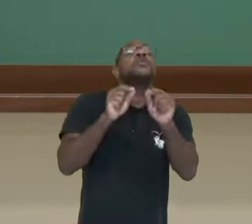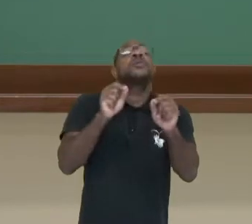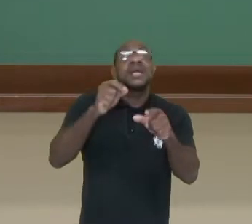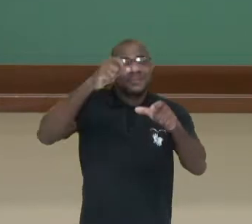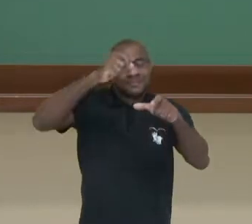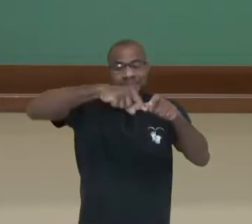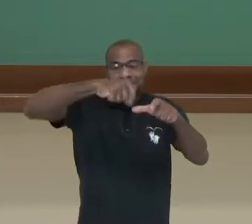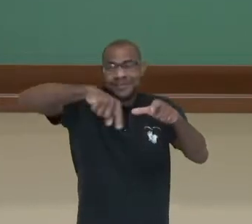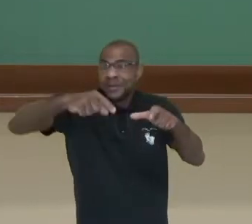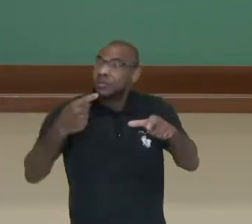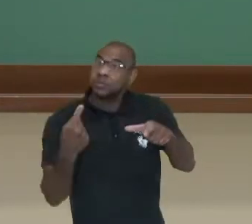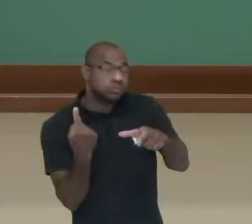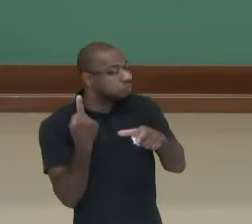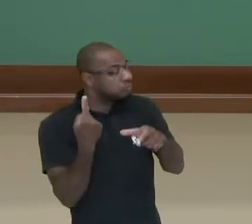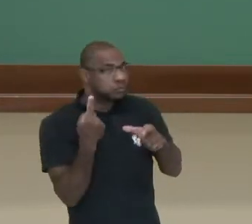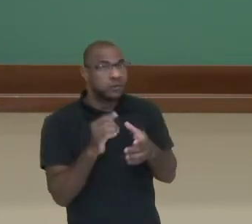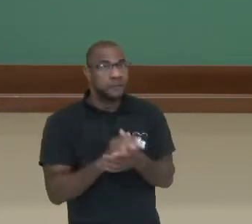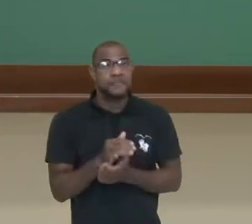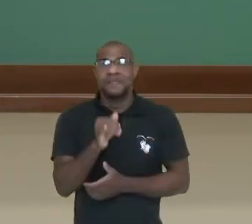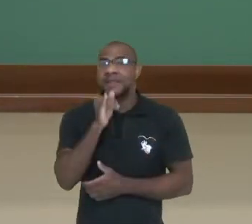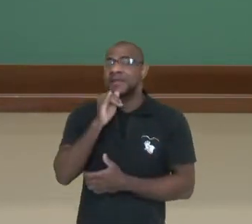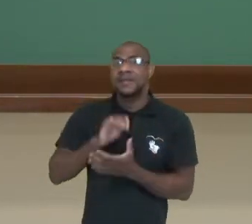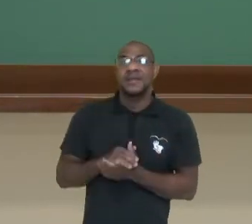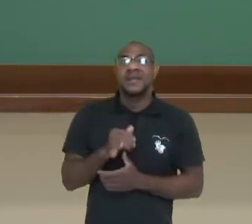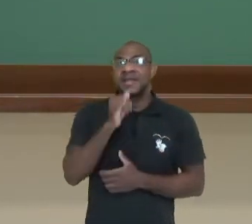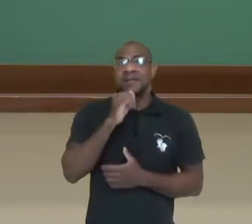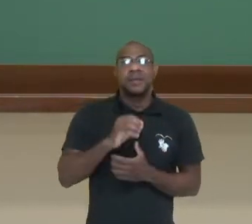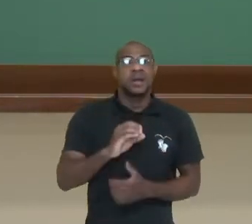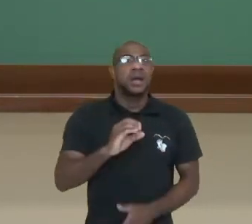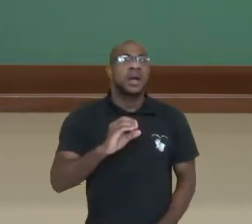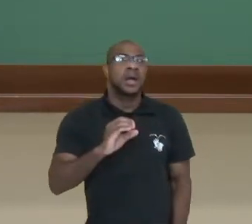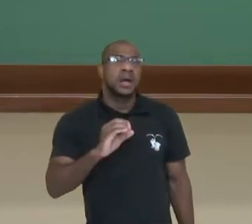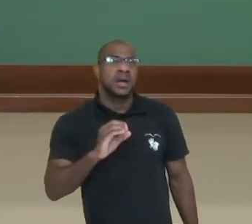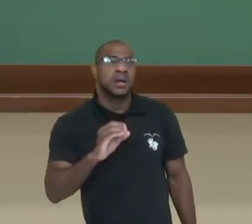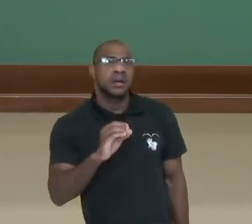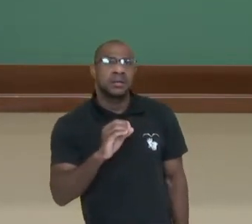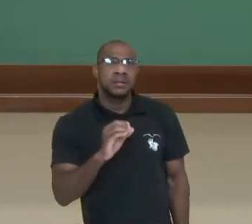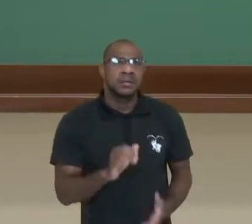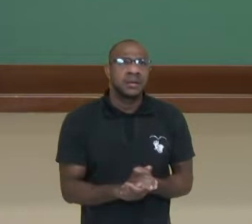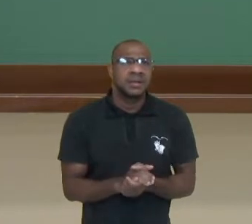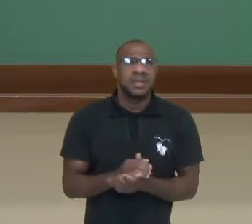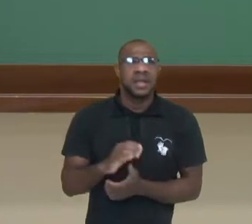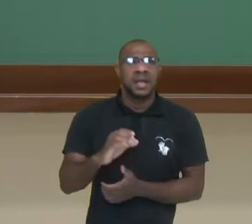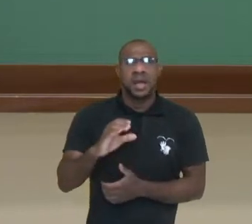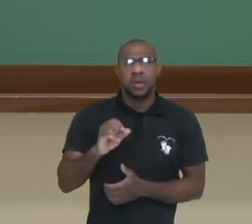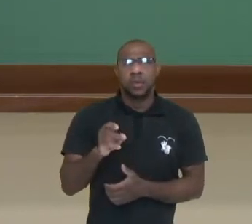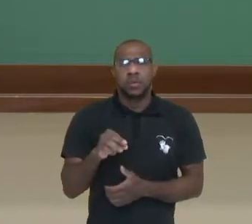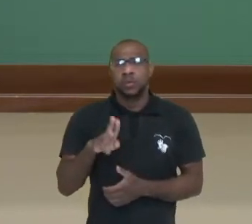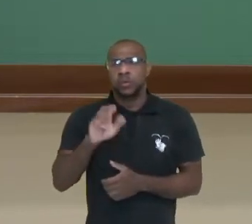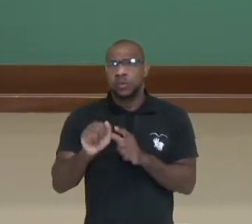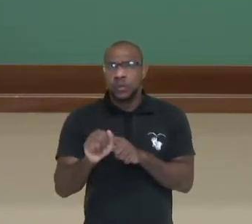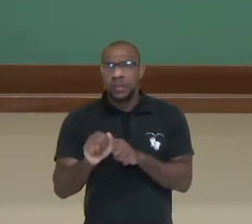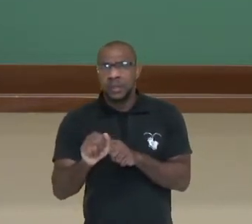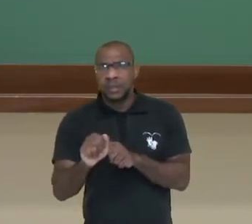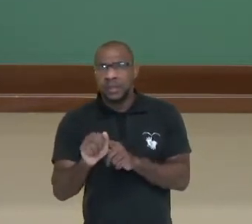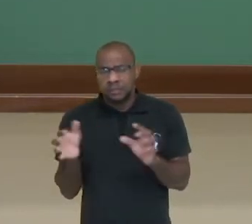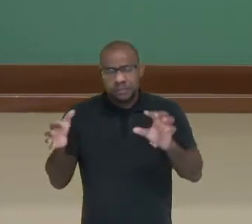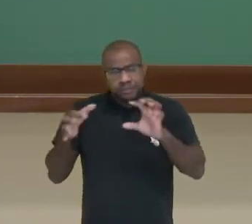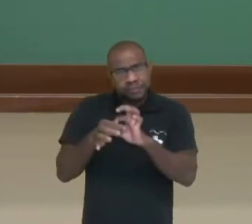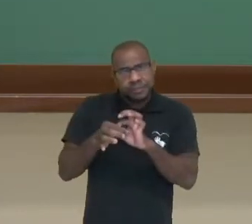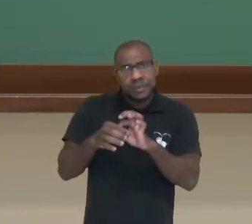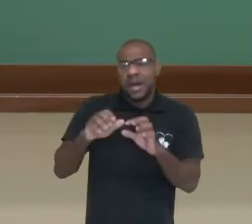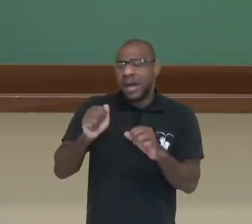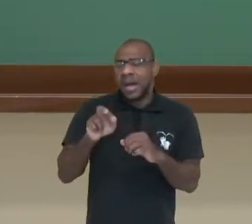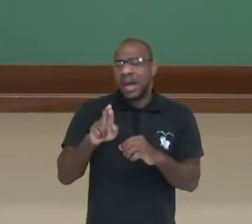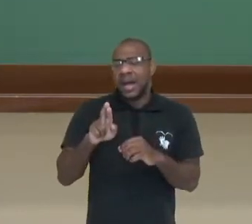um cuidado aqui? Quando a gente fala de cultura relativo à agricultura, é a cultura das diferentes